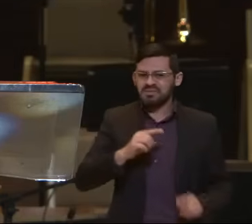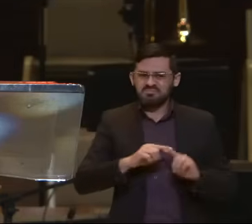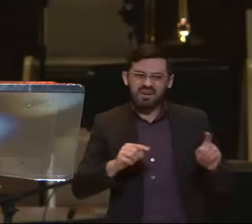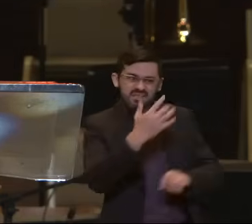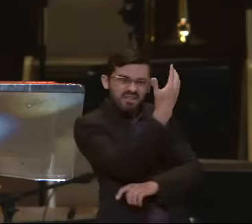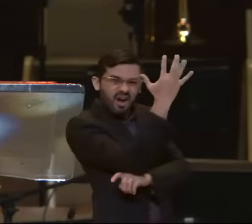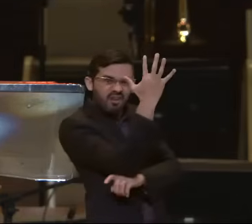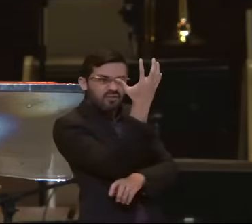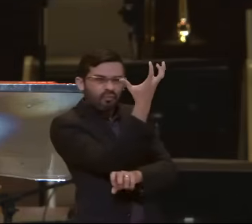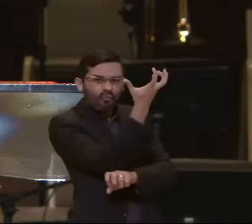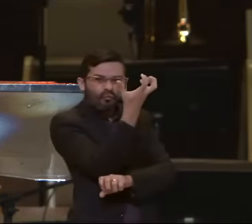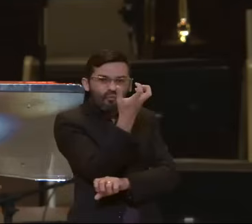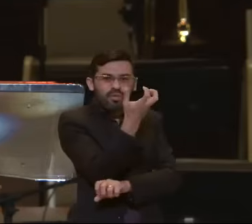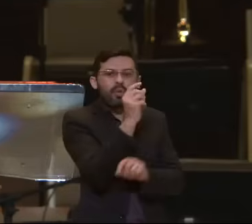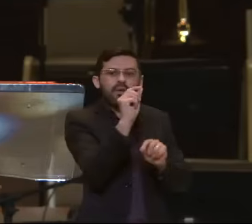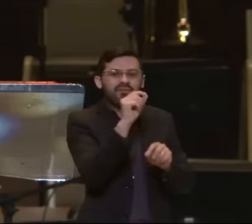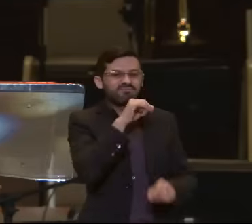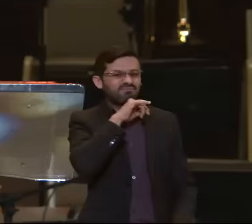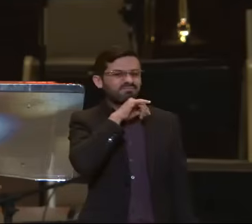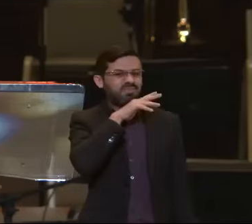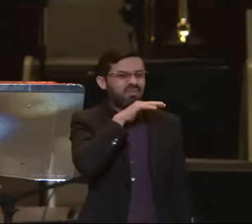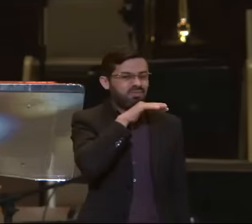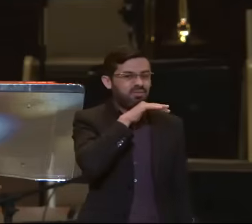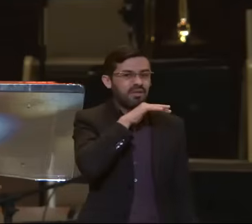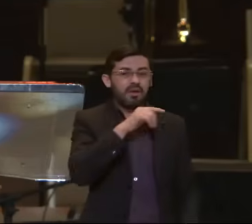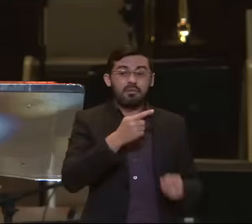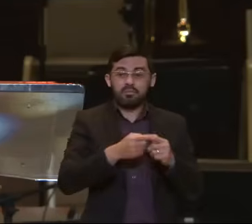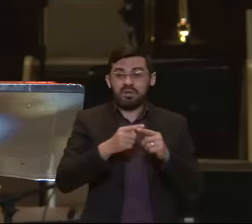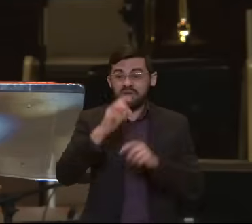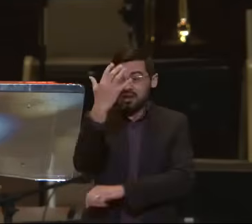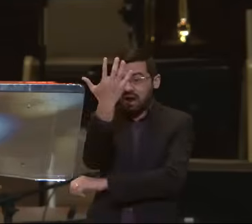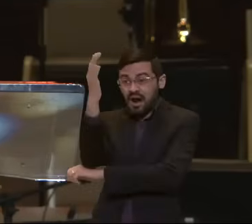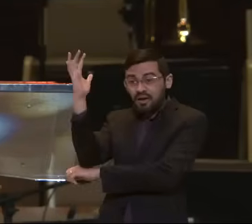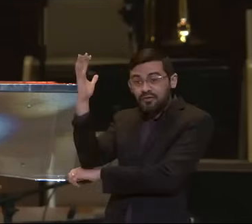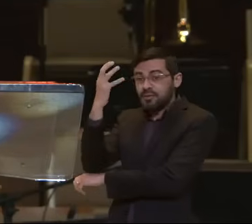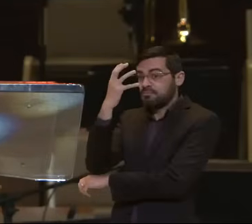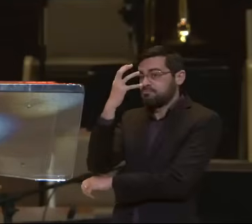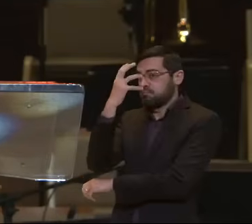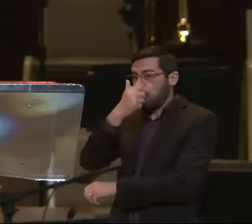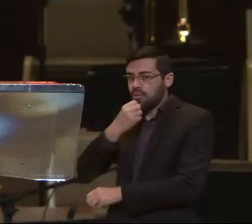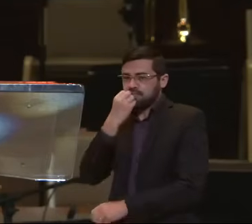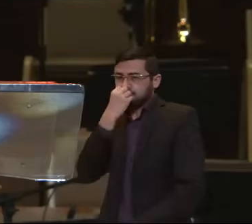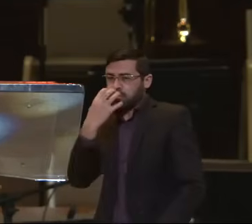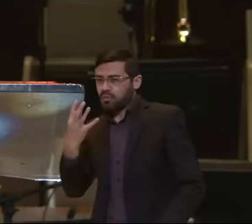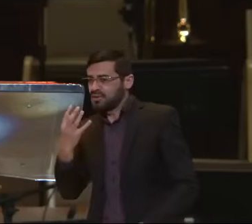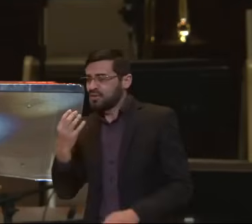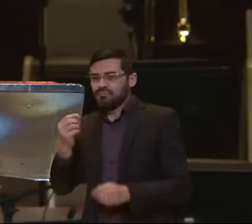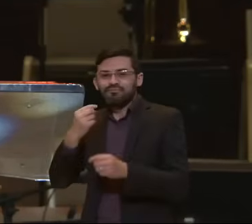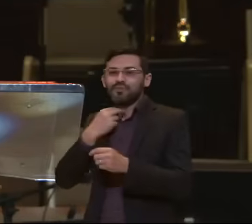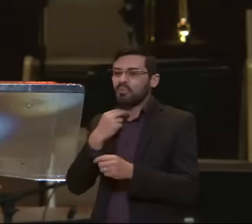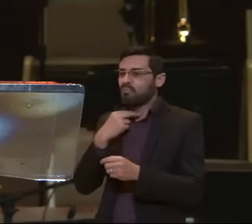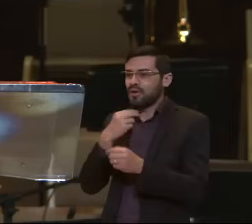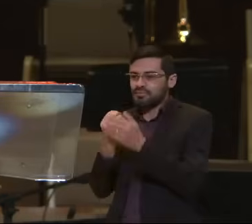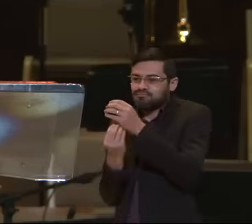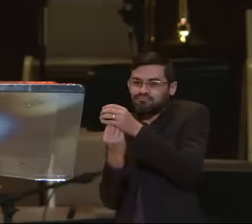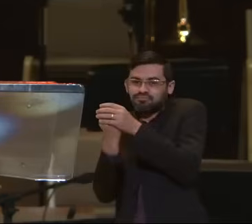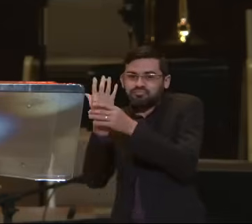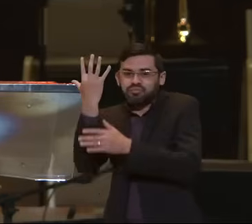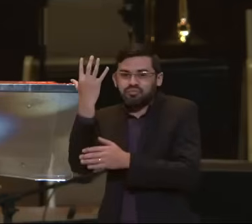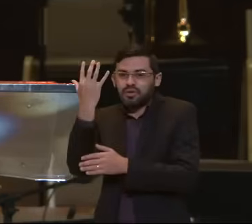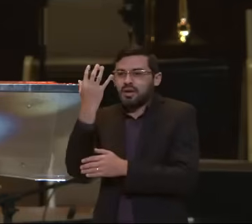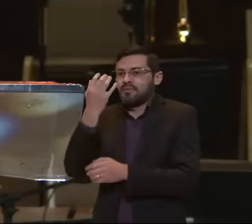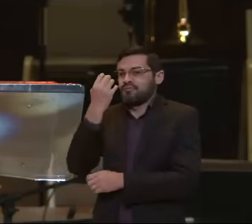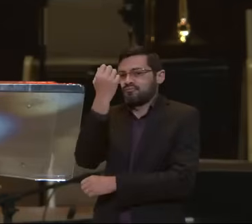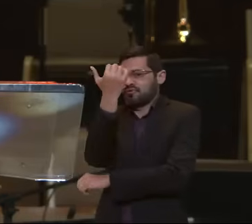má produz frutos maus. A árvore boa não pode produzir frutos maus, e a árvore